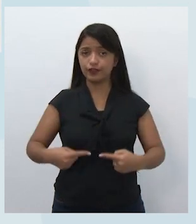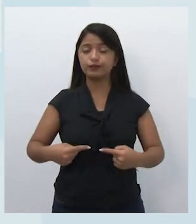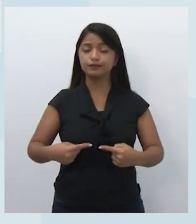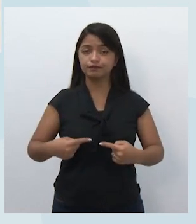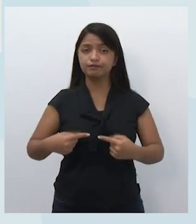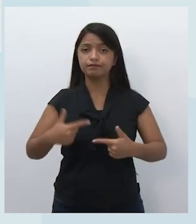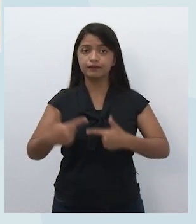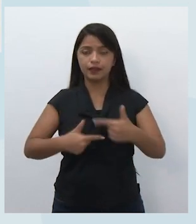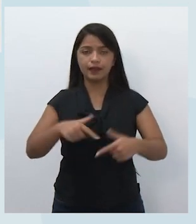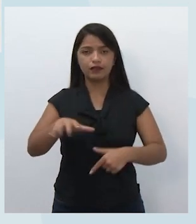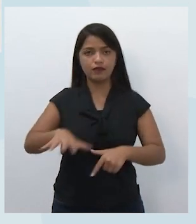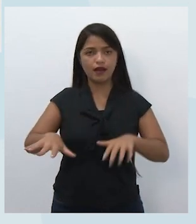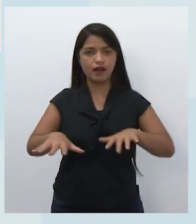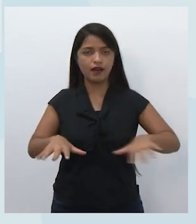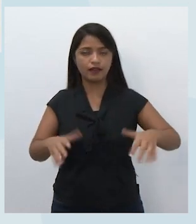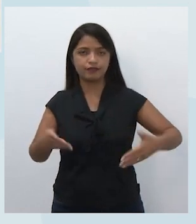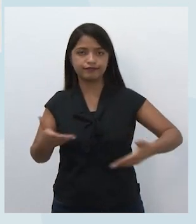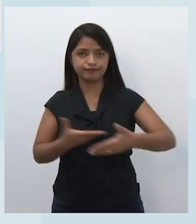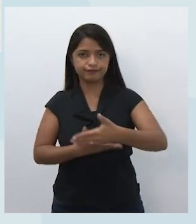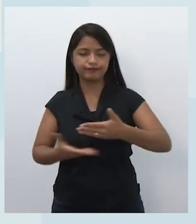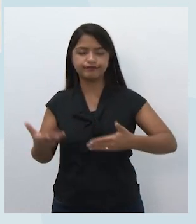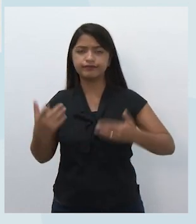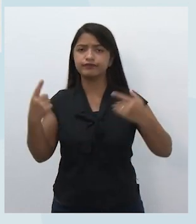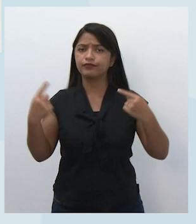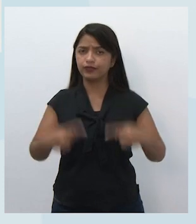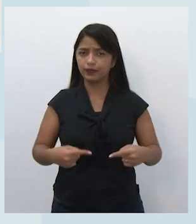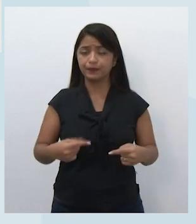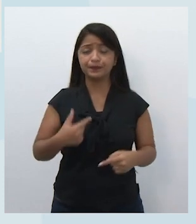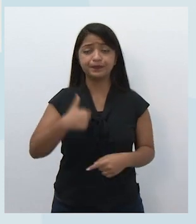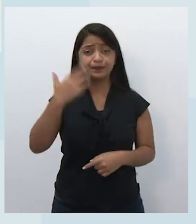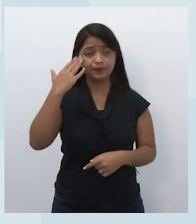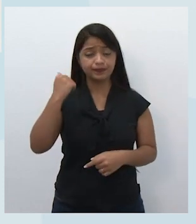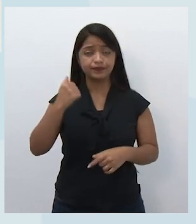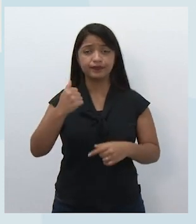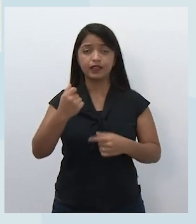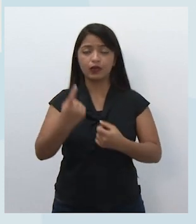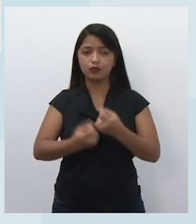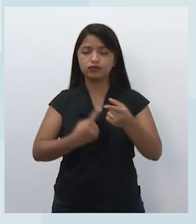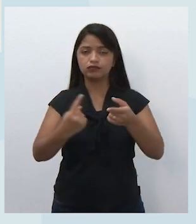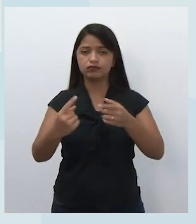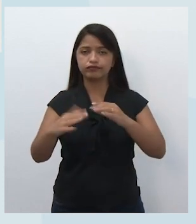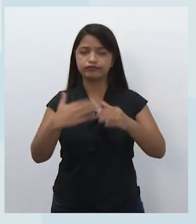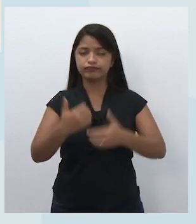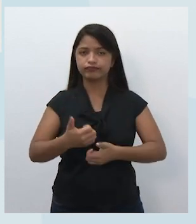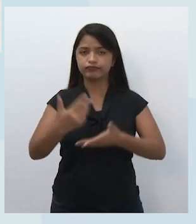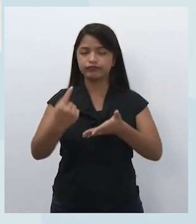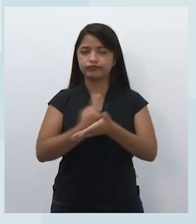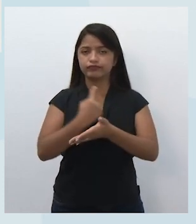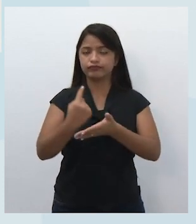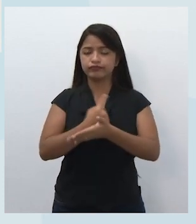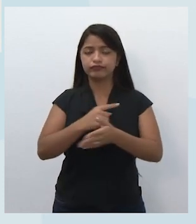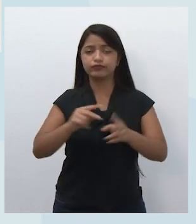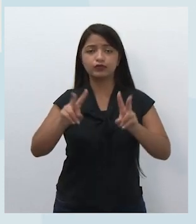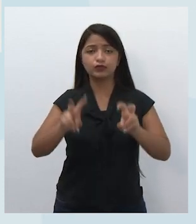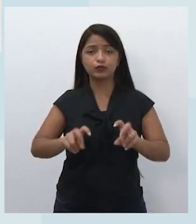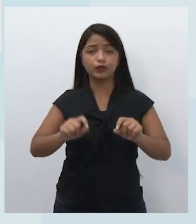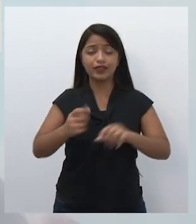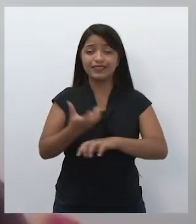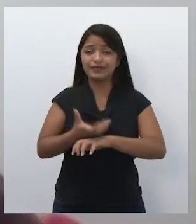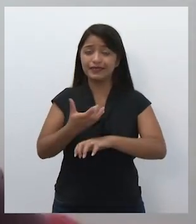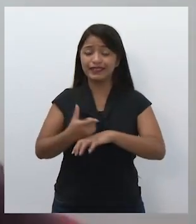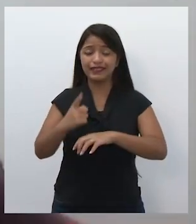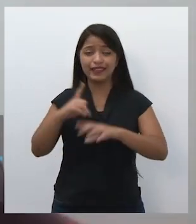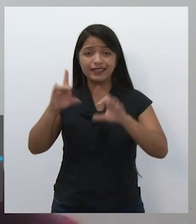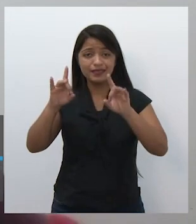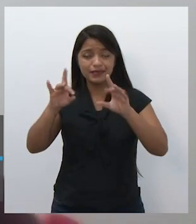por área. Eu sei que ainda surgem questões, no chat surgiram algumas questões muito relacionadas à questão da especificidade do componente. A